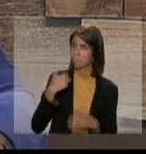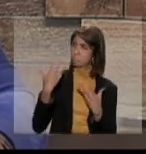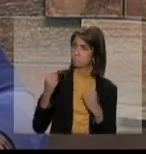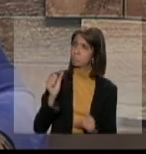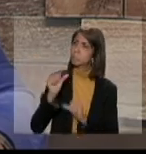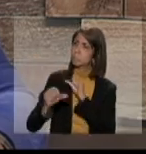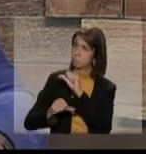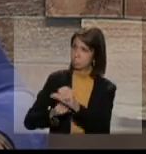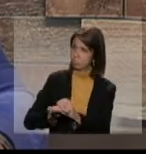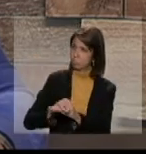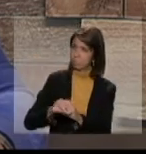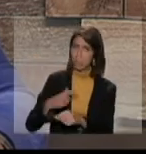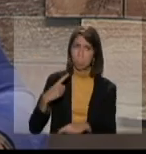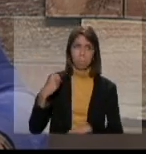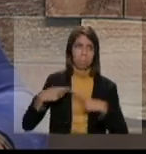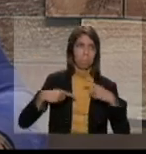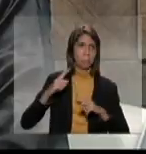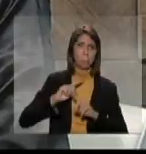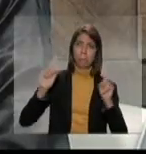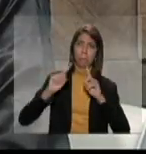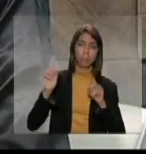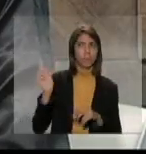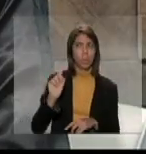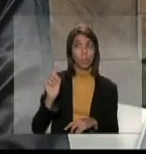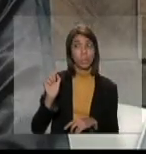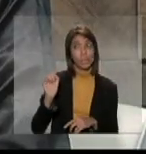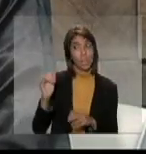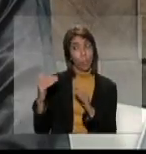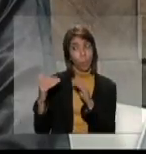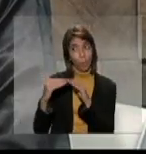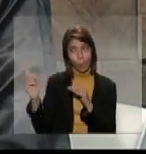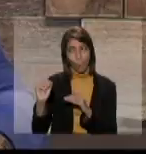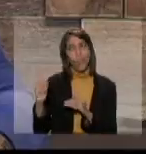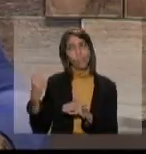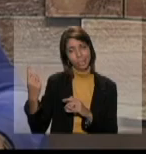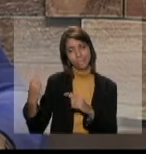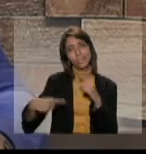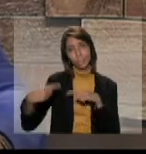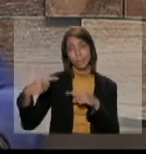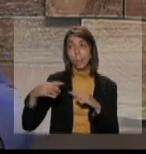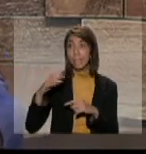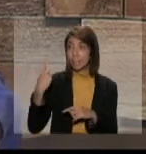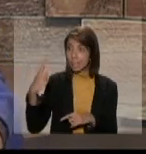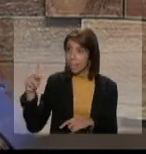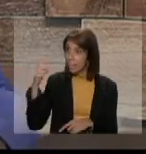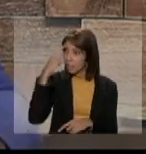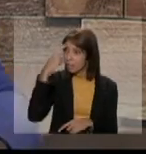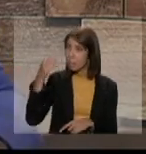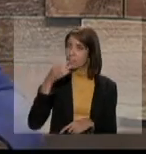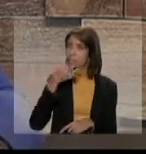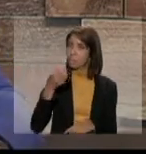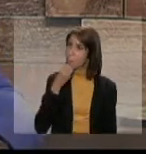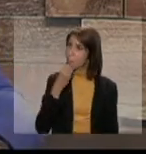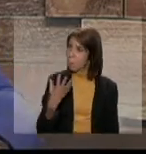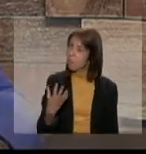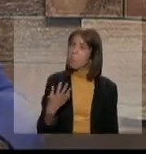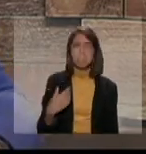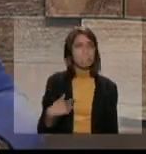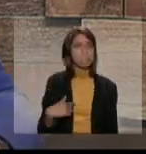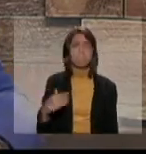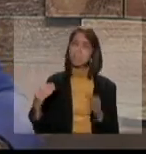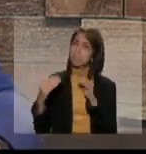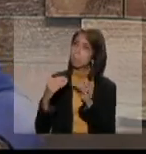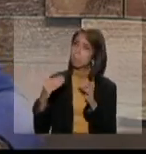boa entendeu sem briga sem briga e só se não achar boa aí a gente vai discutir mas se ele trouxer uma ideia que olhe para